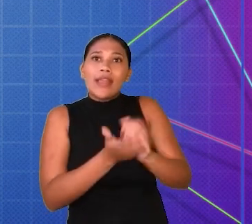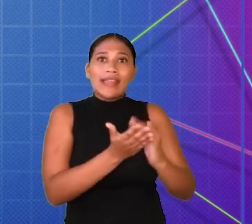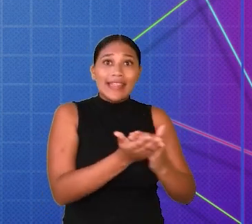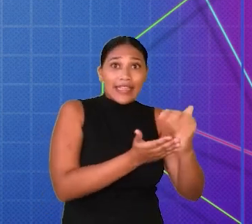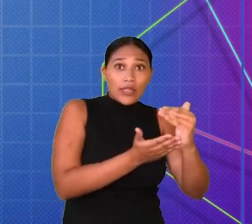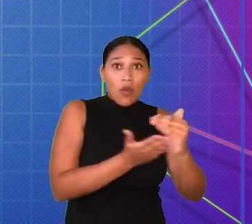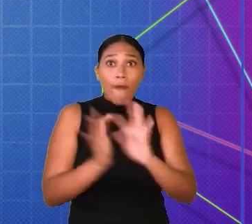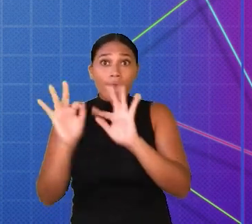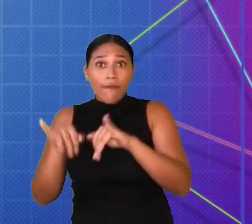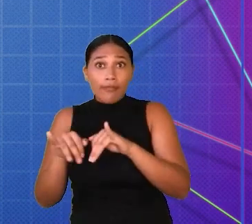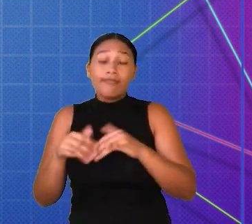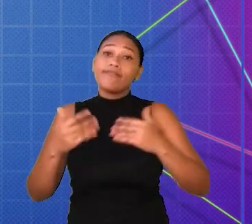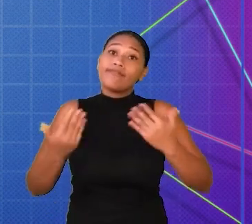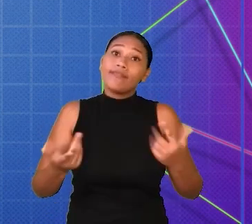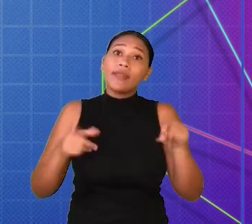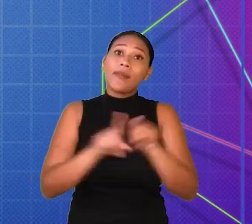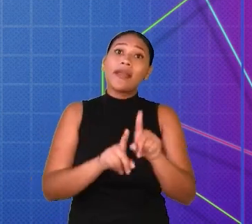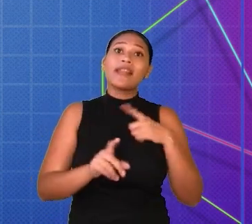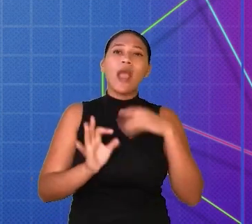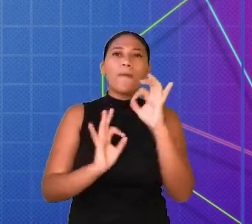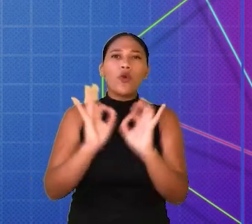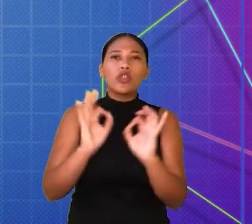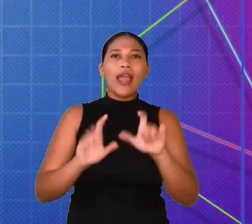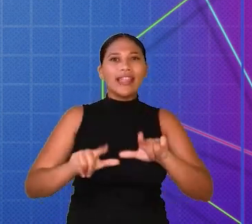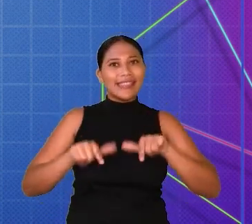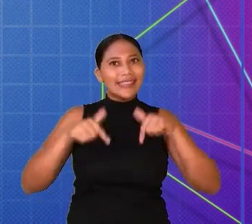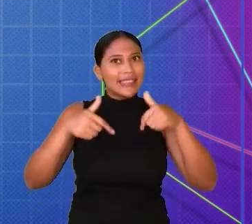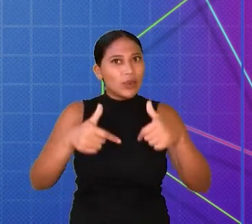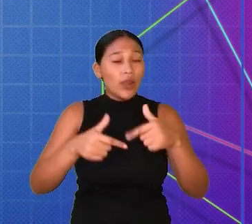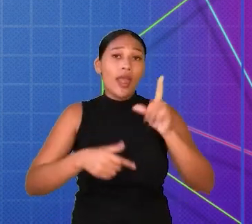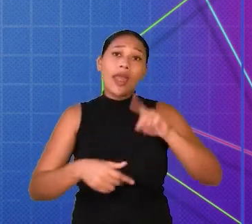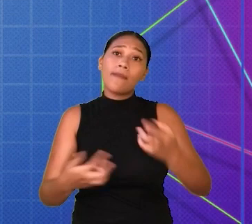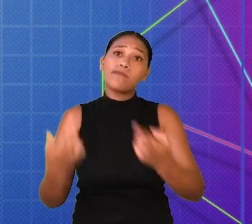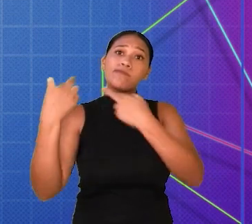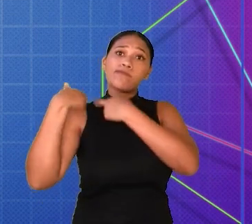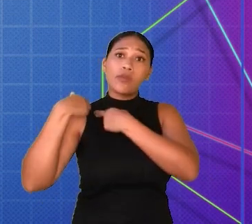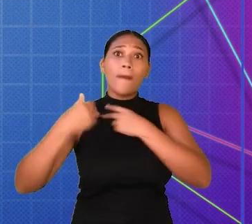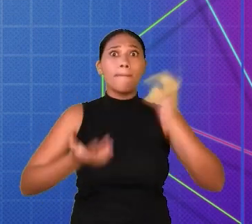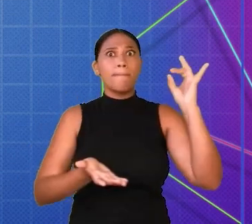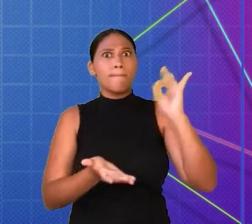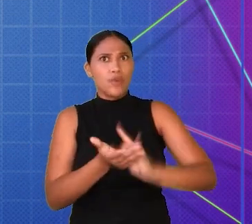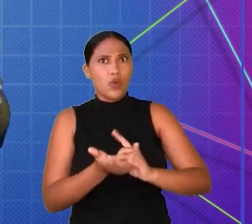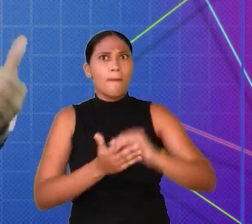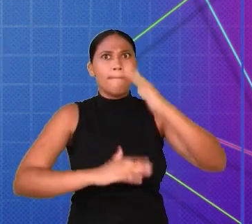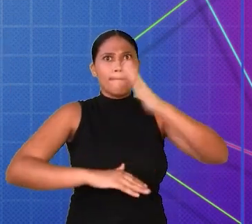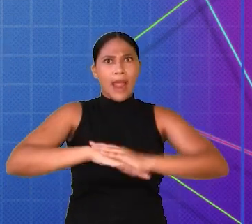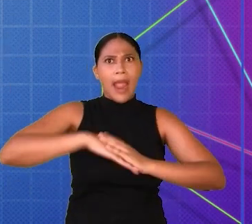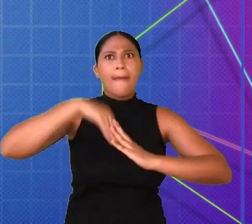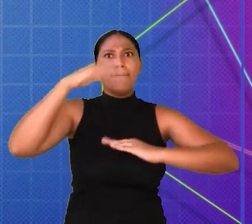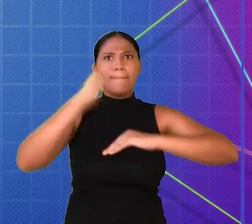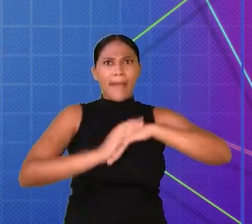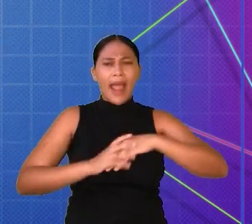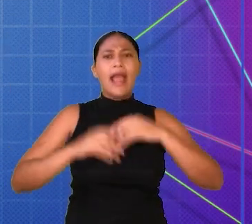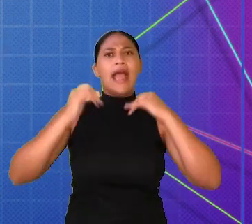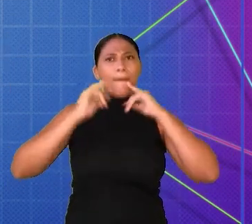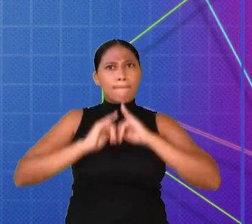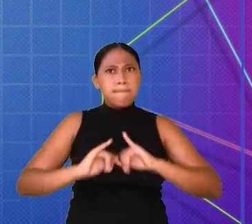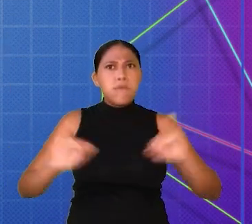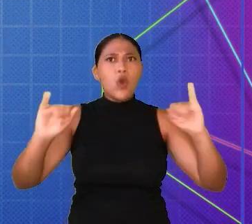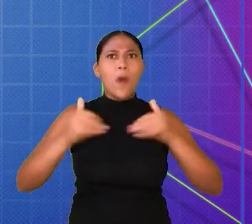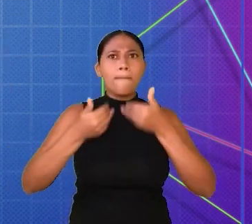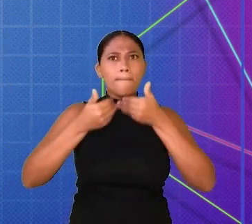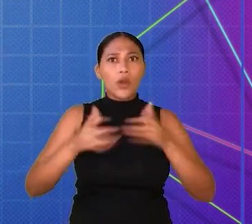organização do projeto de início até o fim dele. Por fim, existe a produção executiva, que é a responsável por de fato